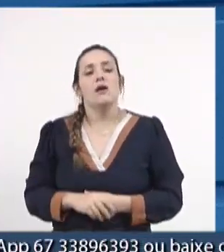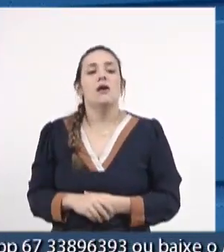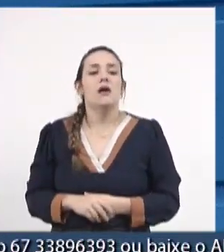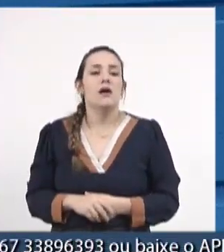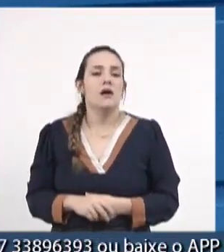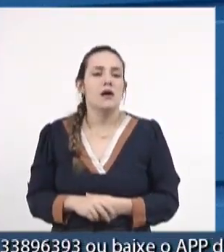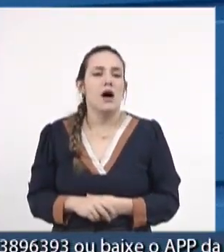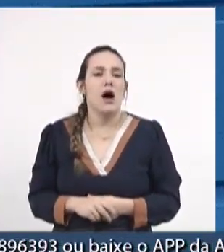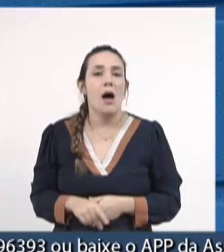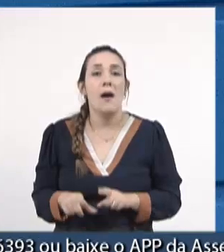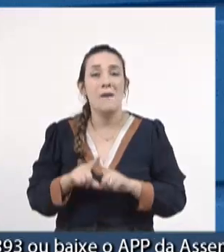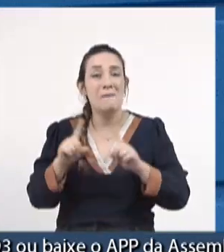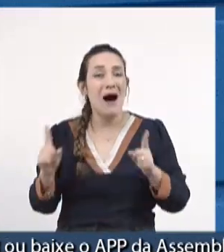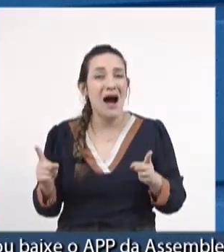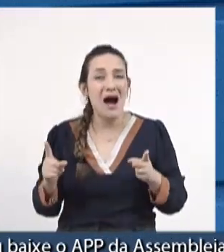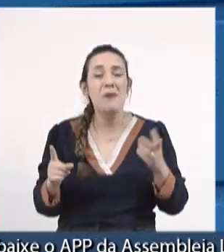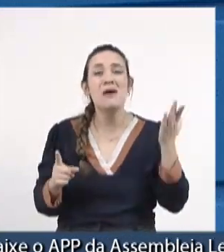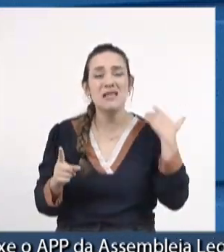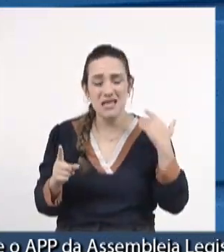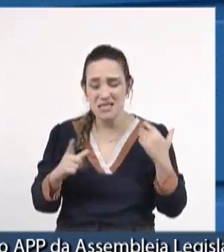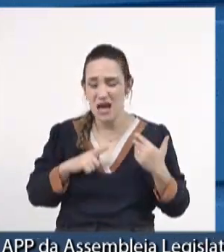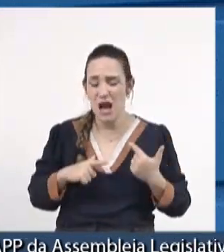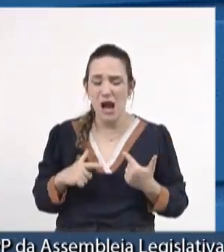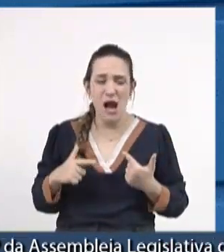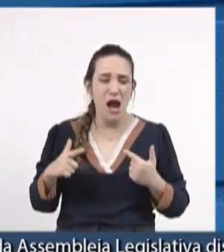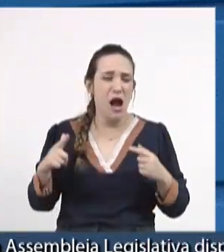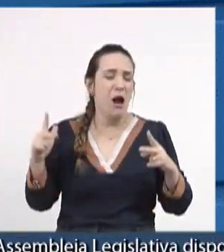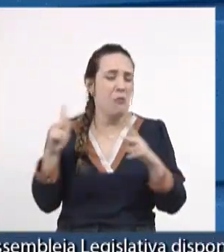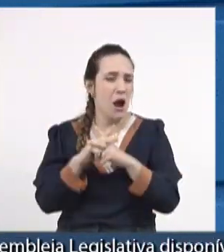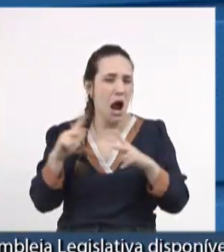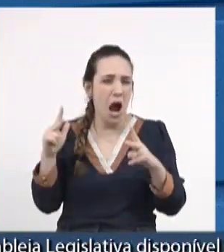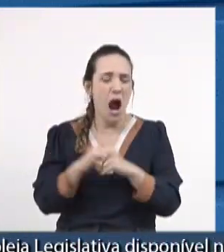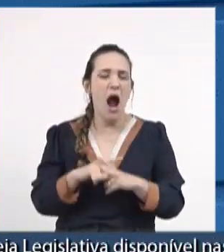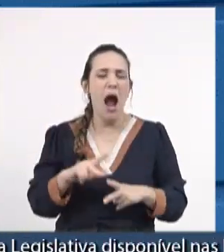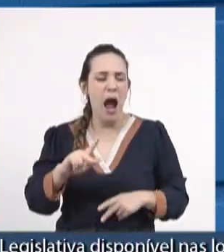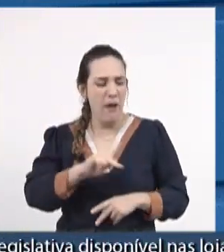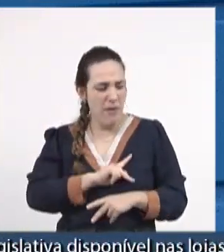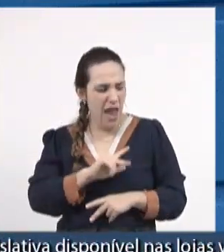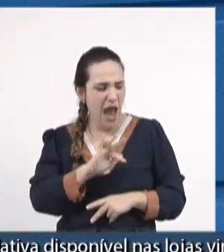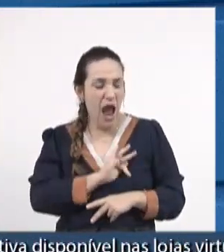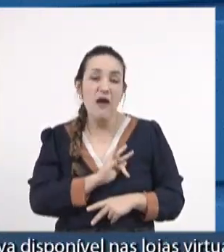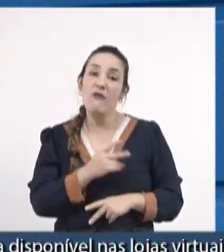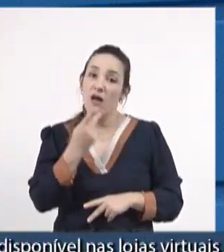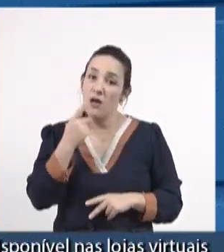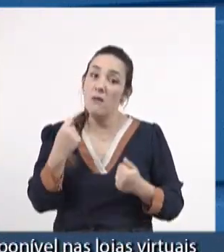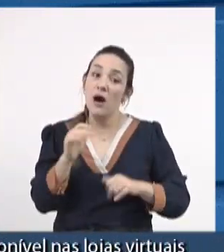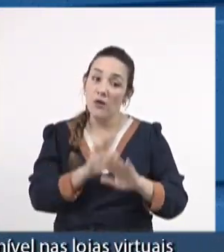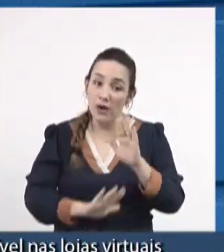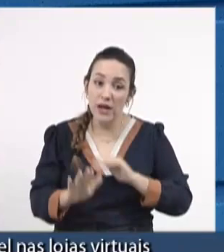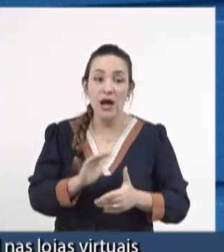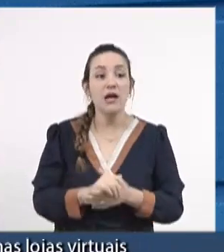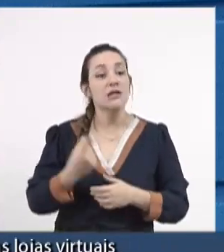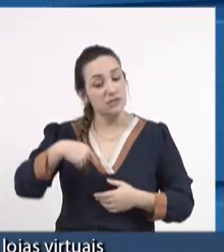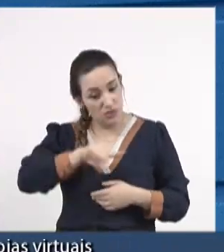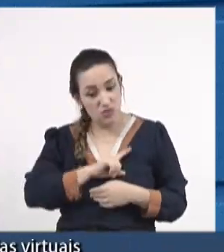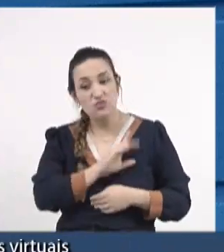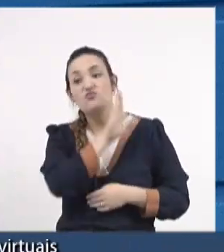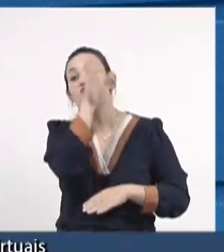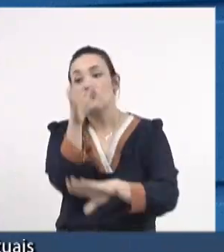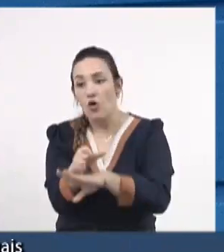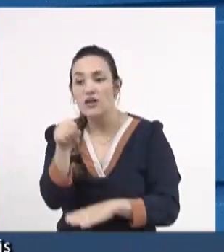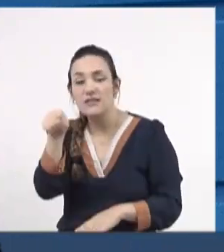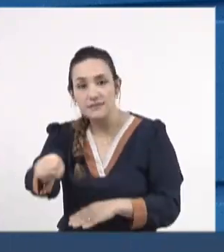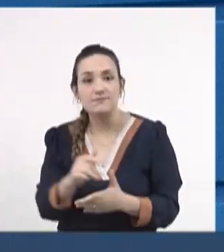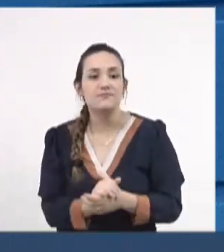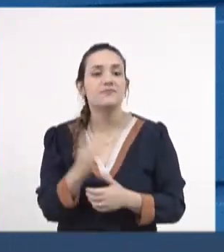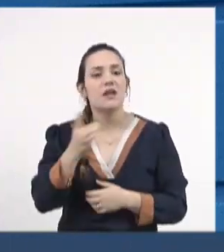naquele momento, tinha uma tensão muito grande naquele lugar. O superintendente da Polícia Federal pediu para que tomasse cuidado, mas havíamos feito o compromisso e nós fomos para lá. O